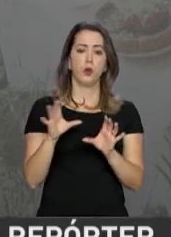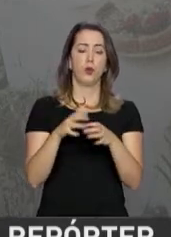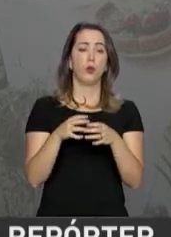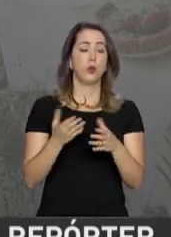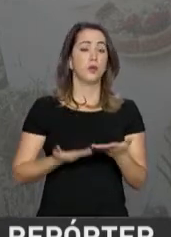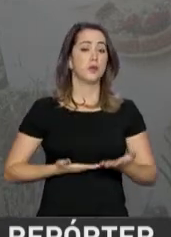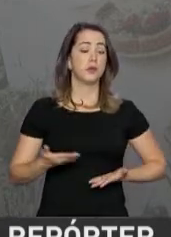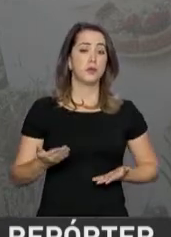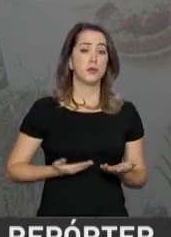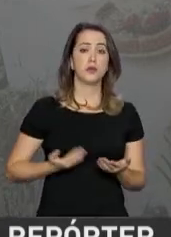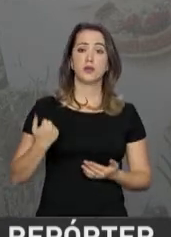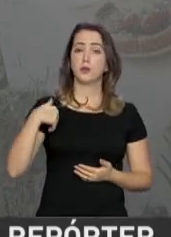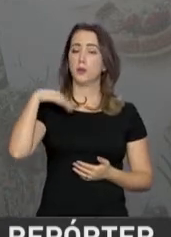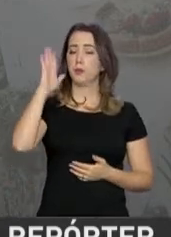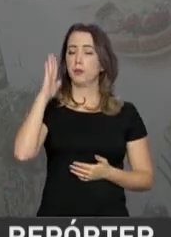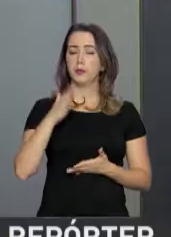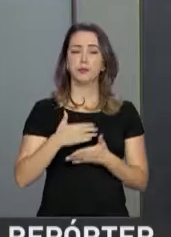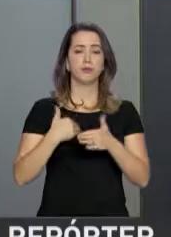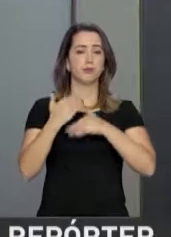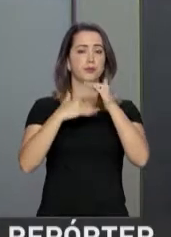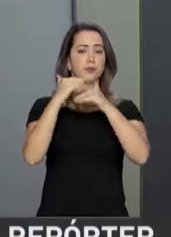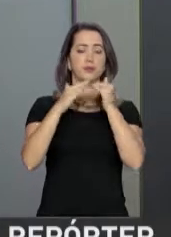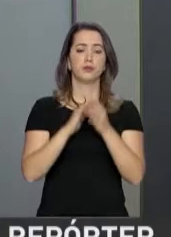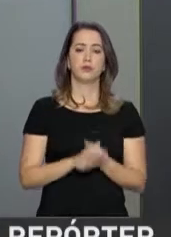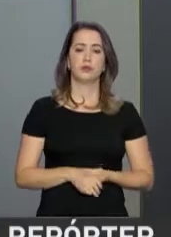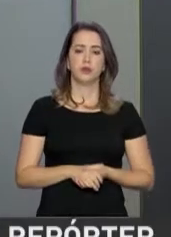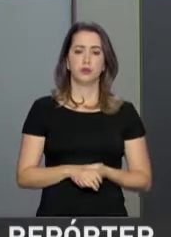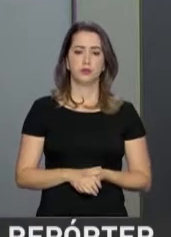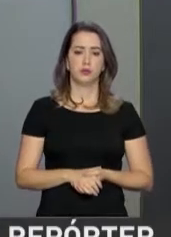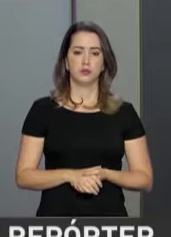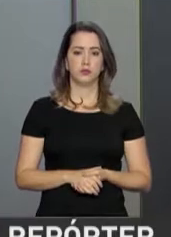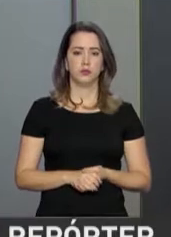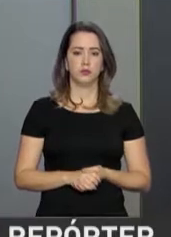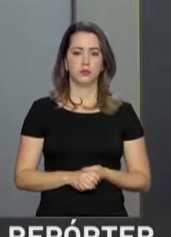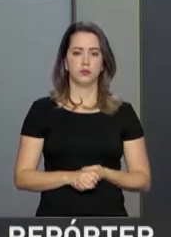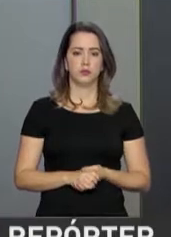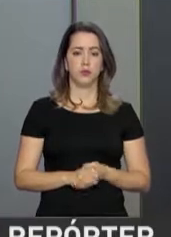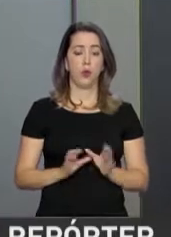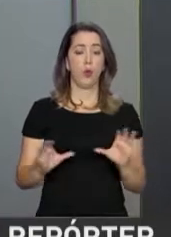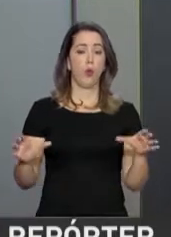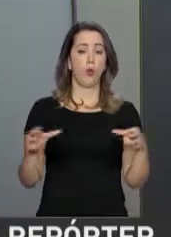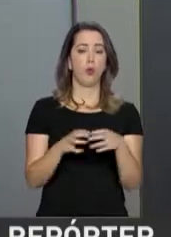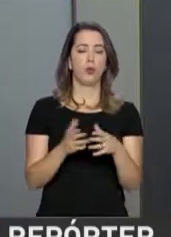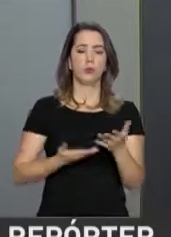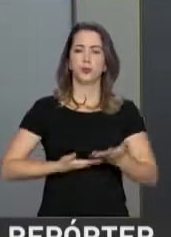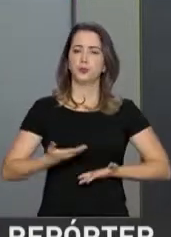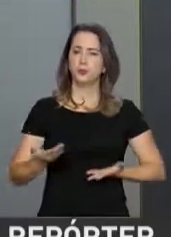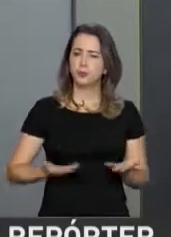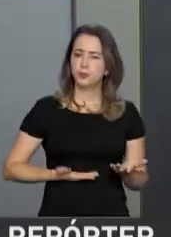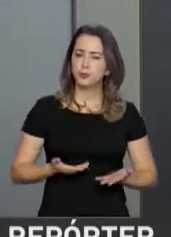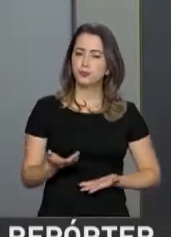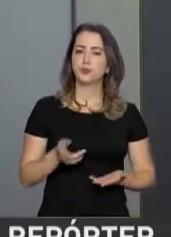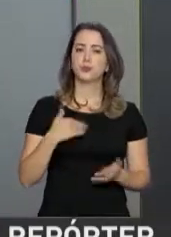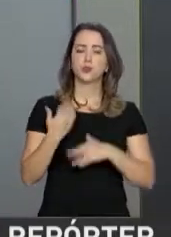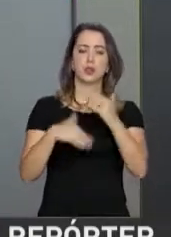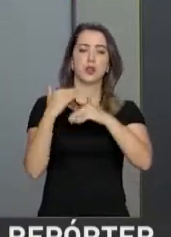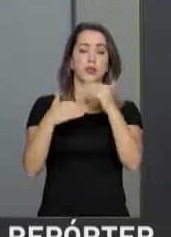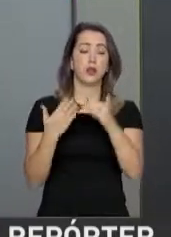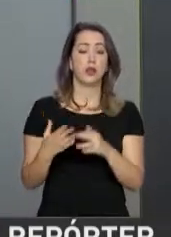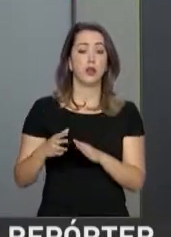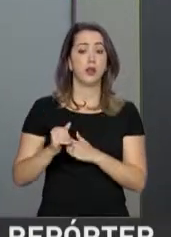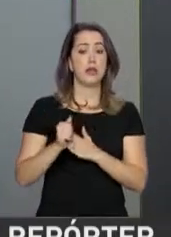serviços é o que mais se destaca o setor de serviços ele é um grande alavancador desses